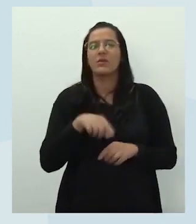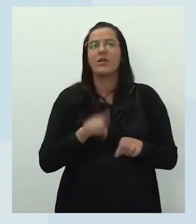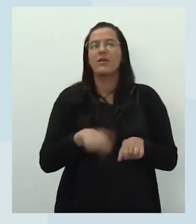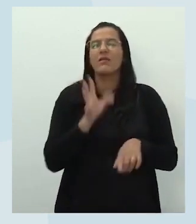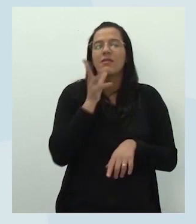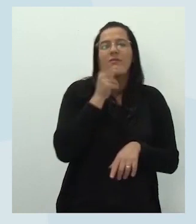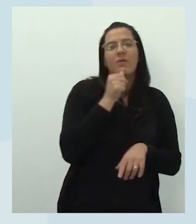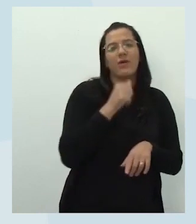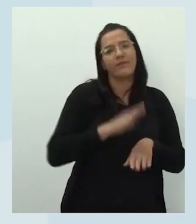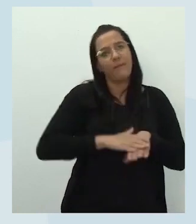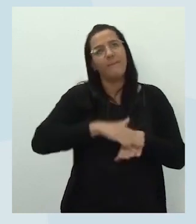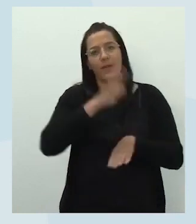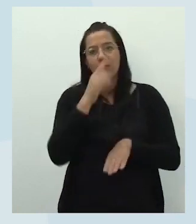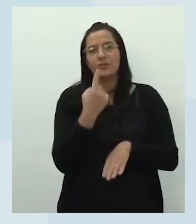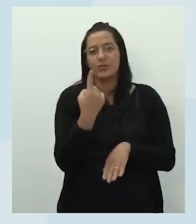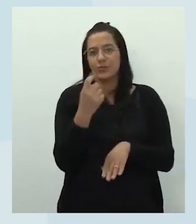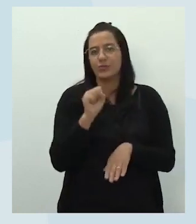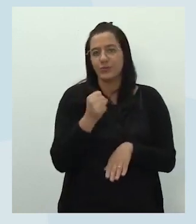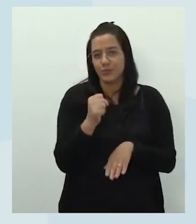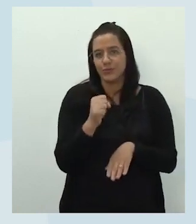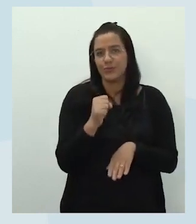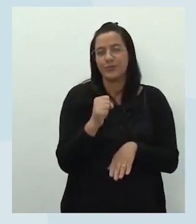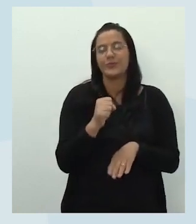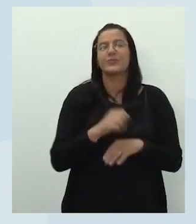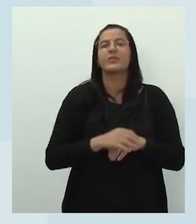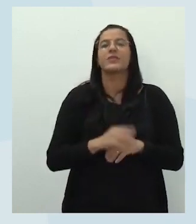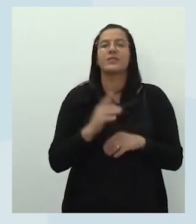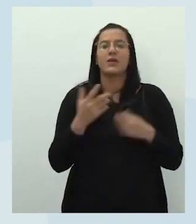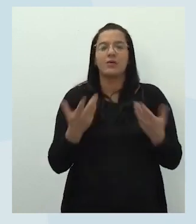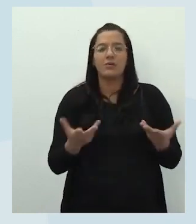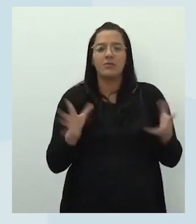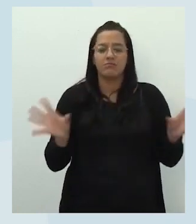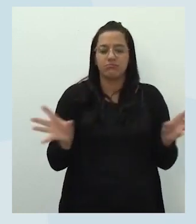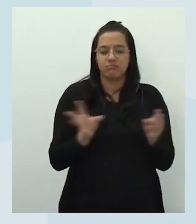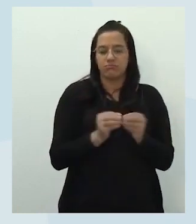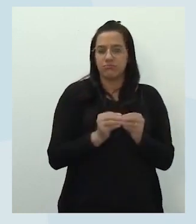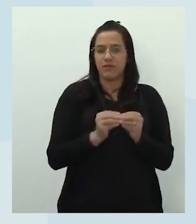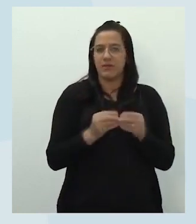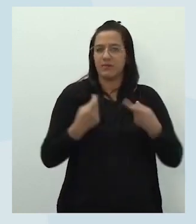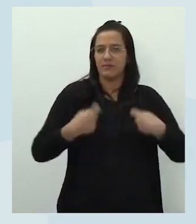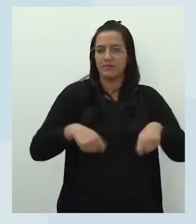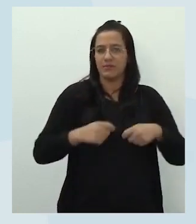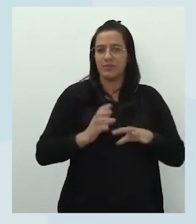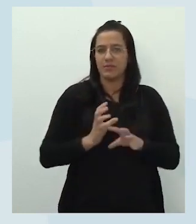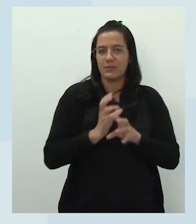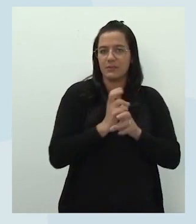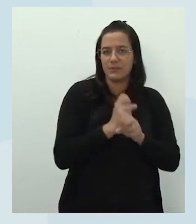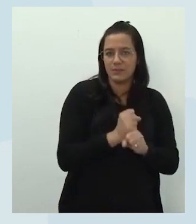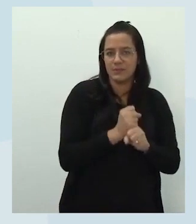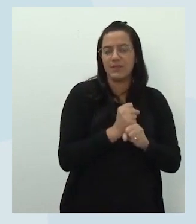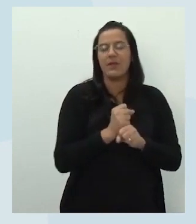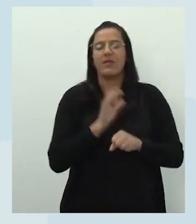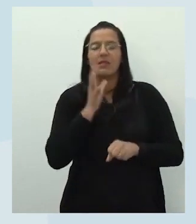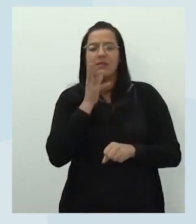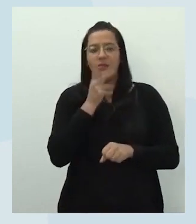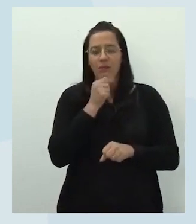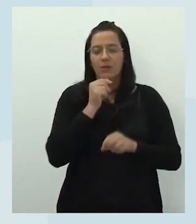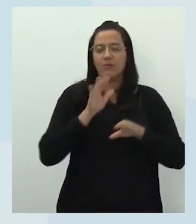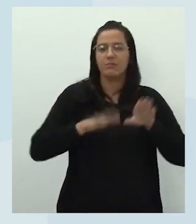do que 1 segundo. Então, se ele viaja 0,3 quilômetros por segundo, para viajar 1 quilômetro, ele vai demorar